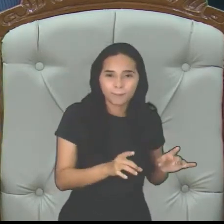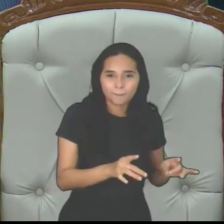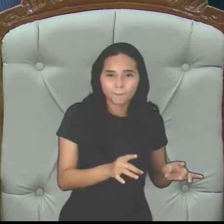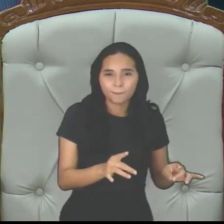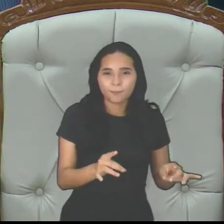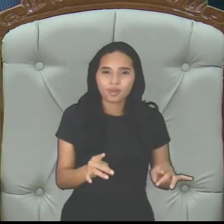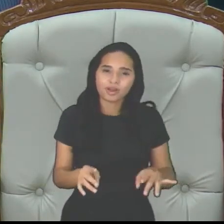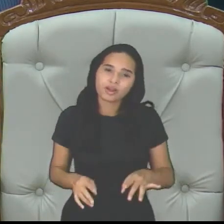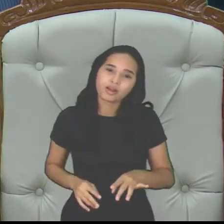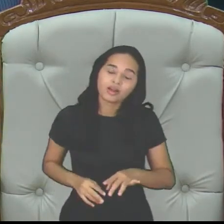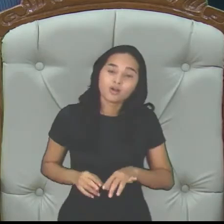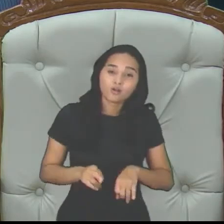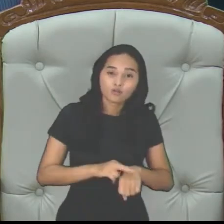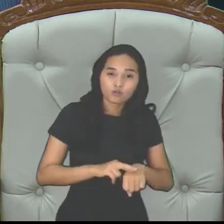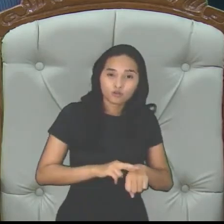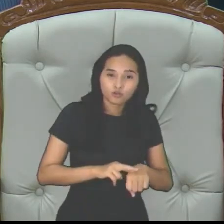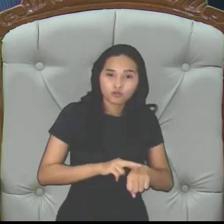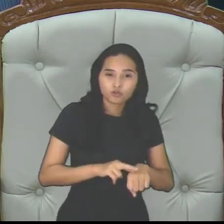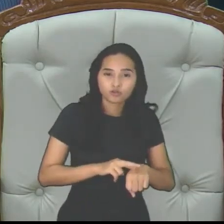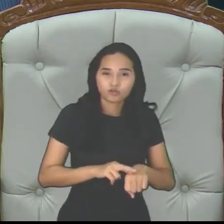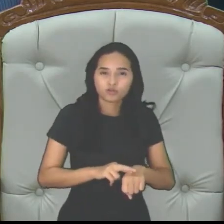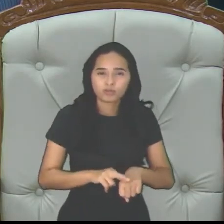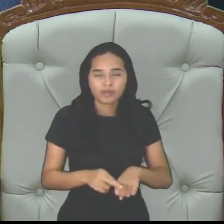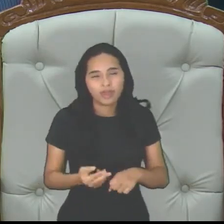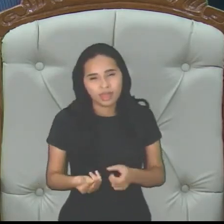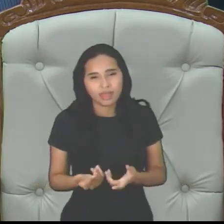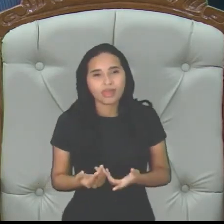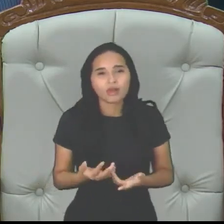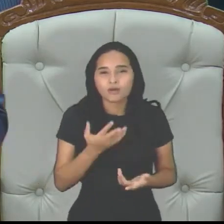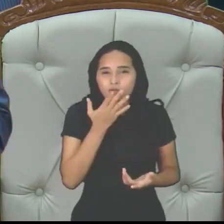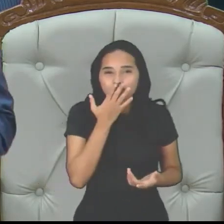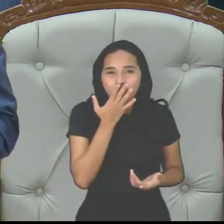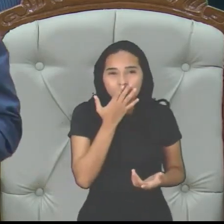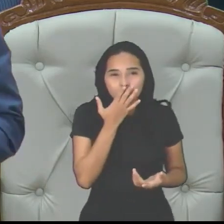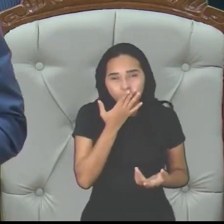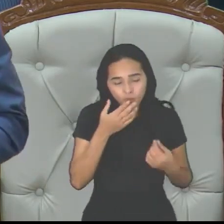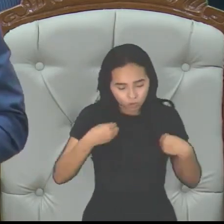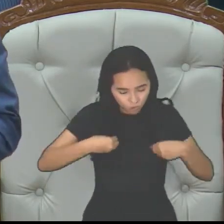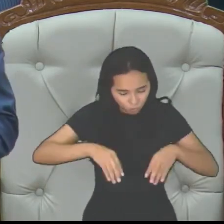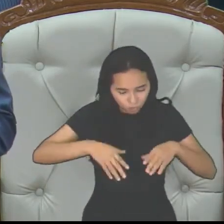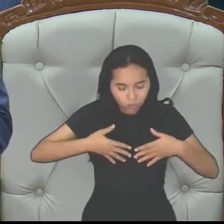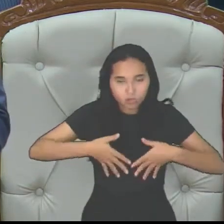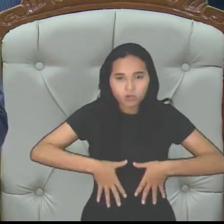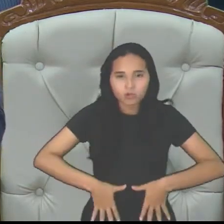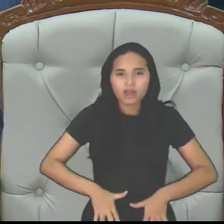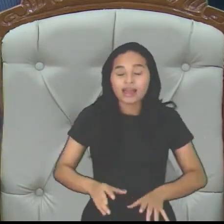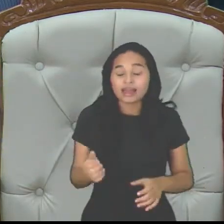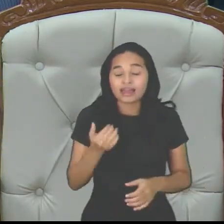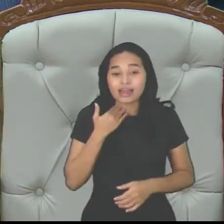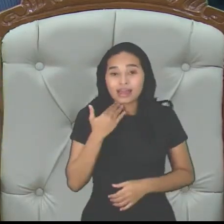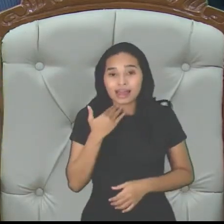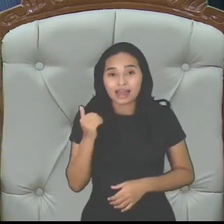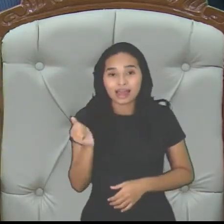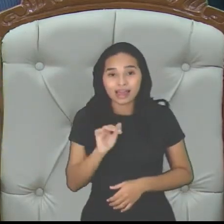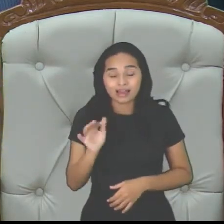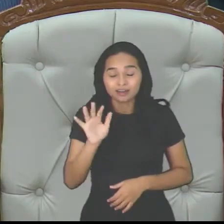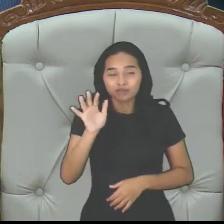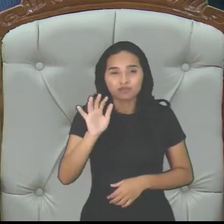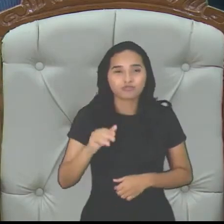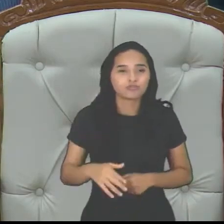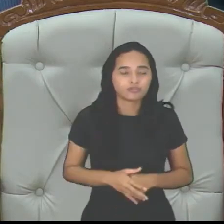comercializava púrpura, que era um corante que tingia panos, que era muito caro. E a Bíblia diz